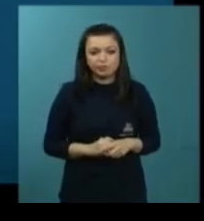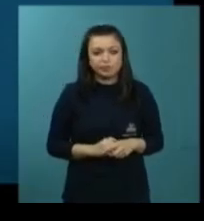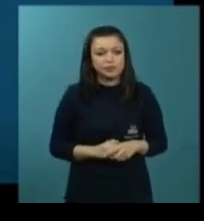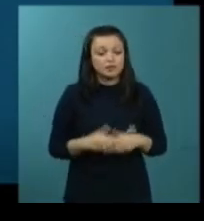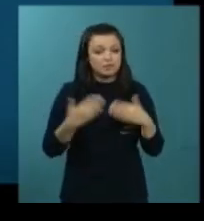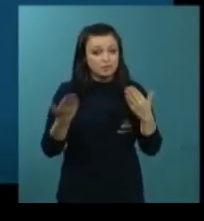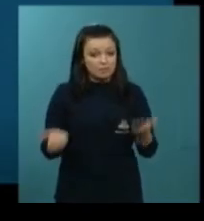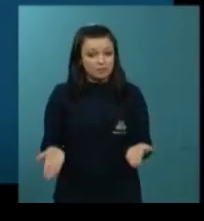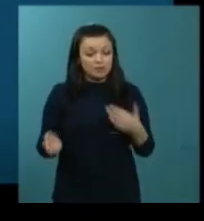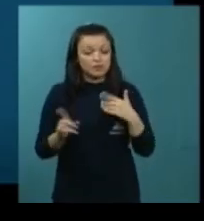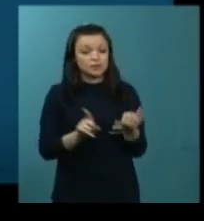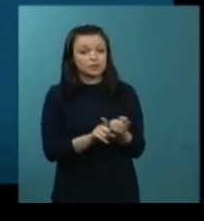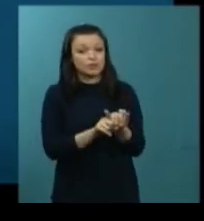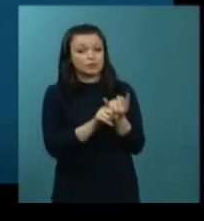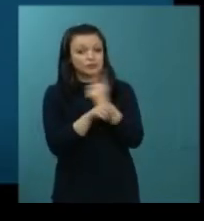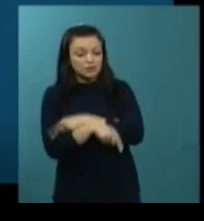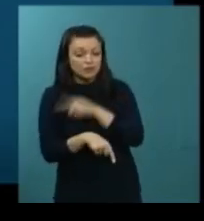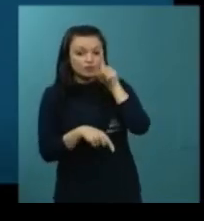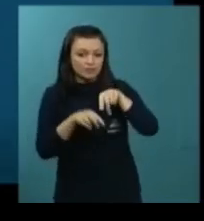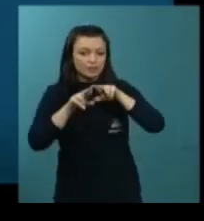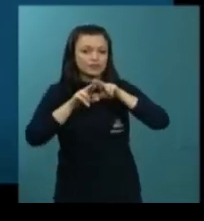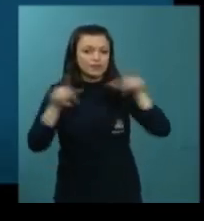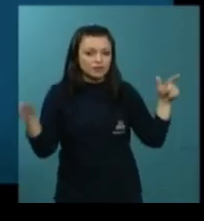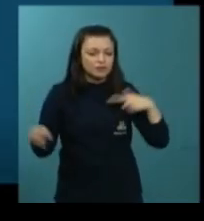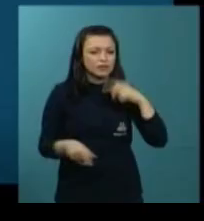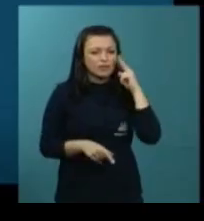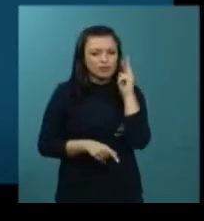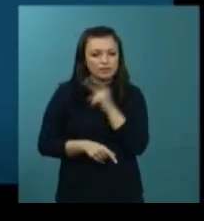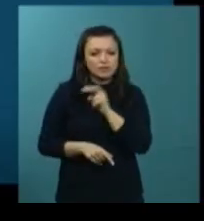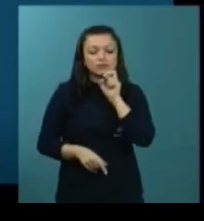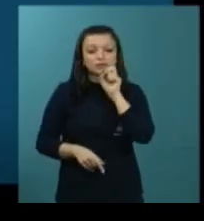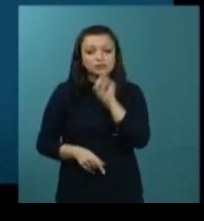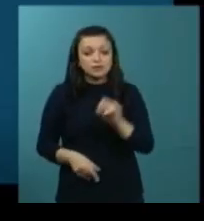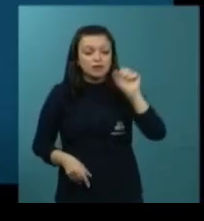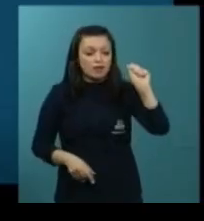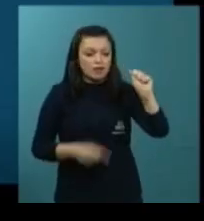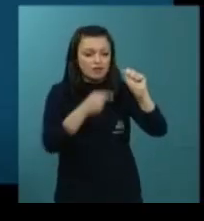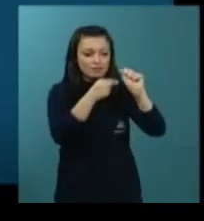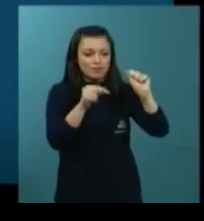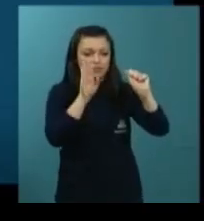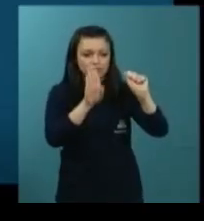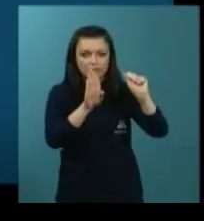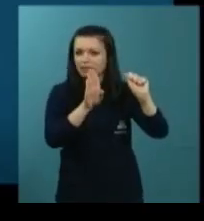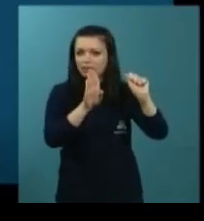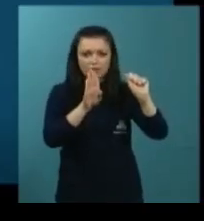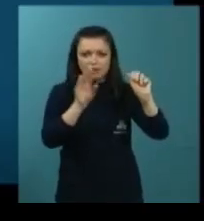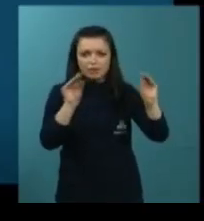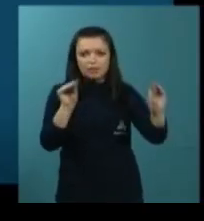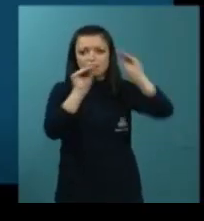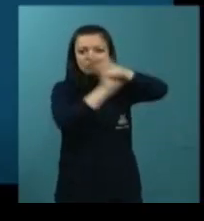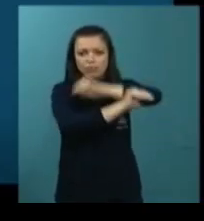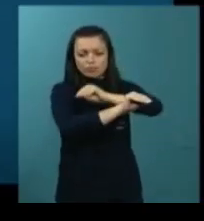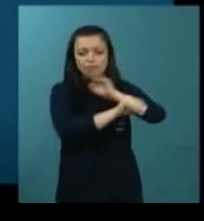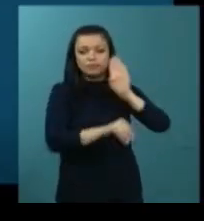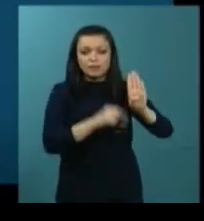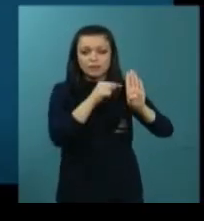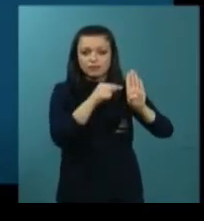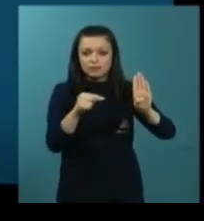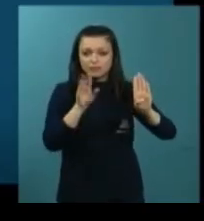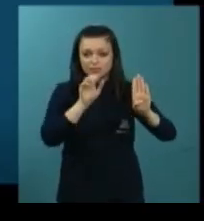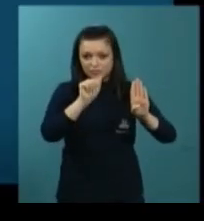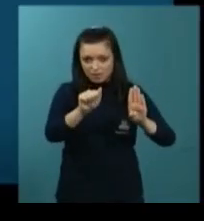Agora, observem que se fizermos o inverso, ao invés de A menos B, fizermos B